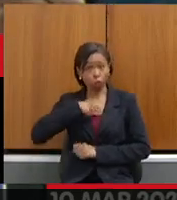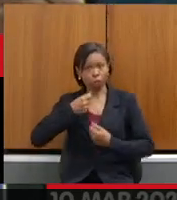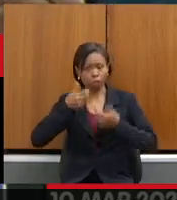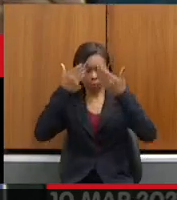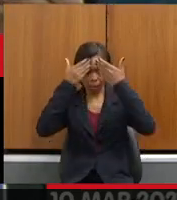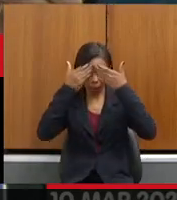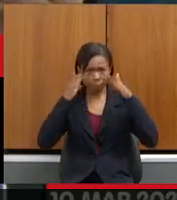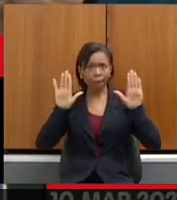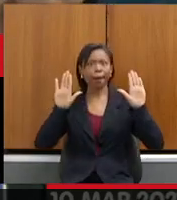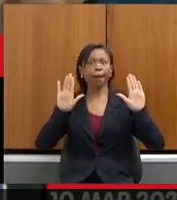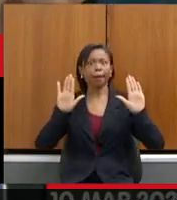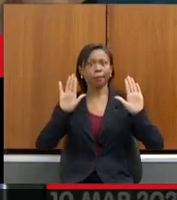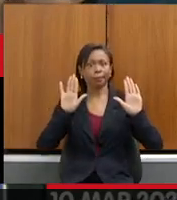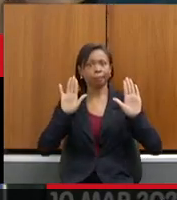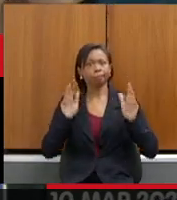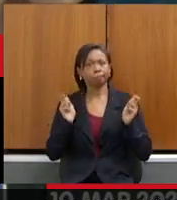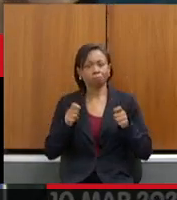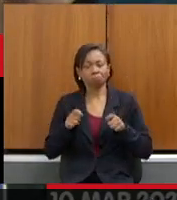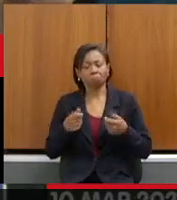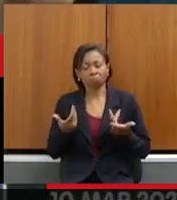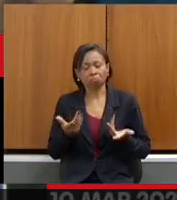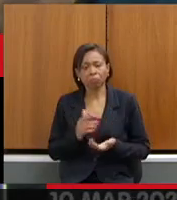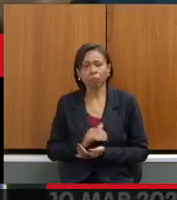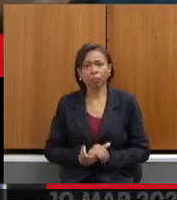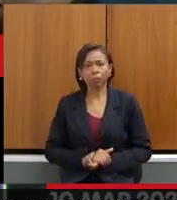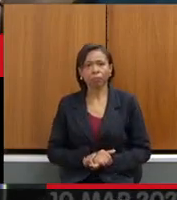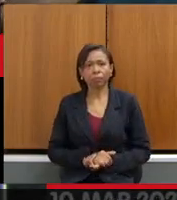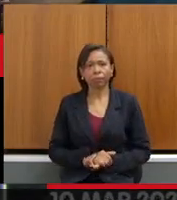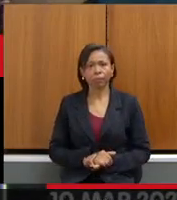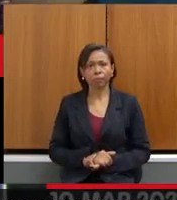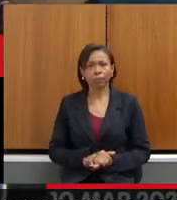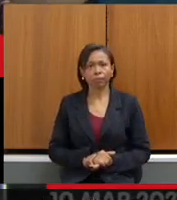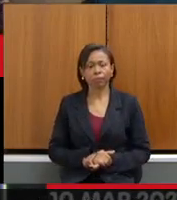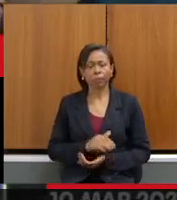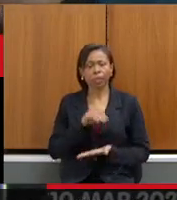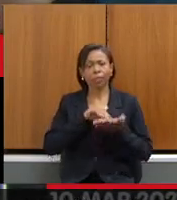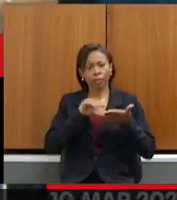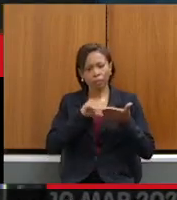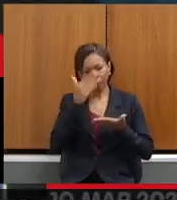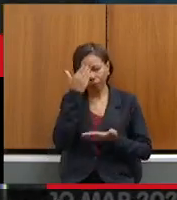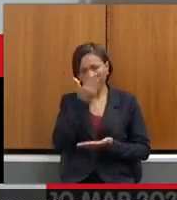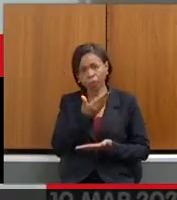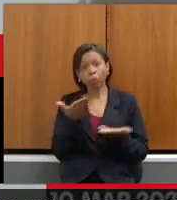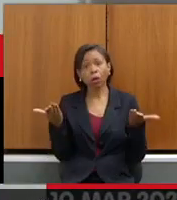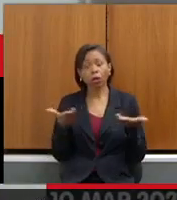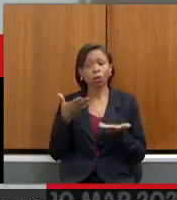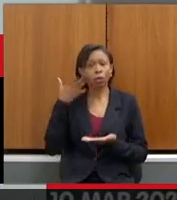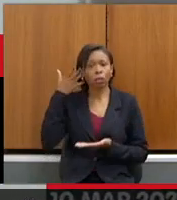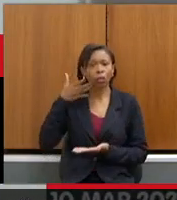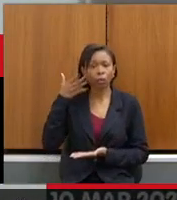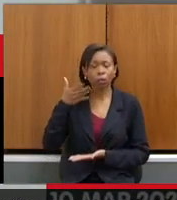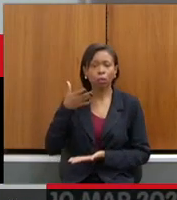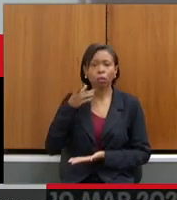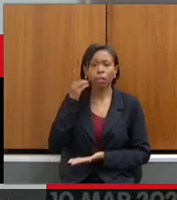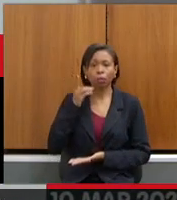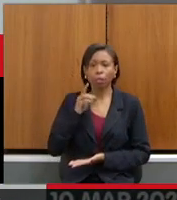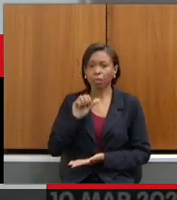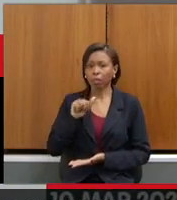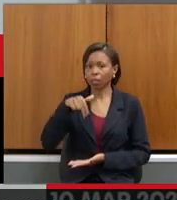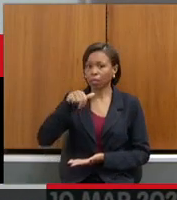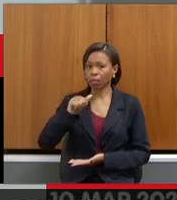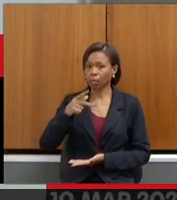faz parte do nosso dia-a-dia e obrigado secretário passamos a palavra agora deputada Ana Paula Siqueira